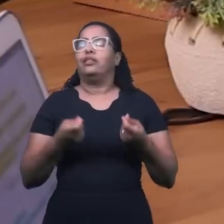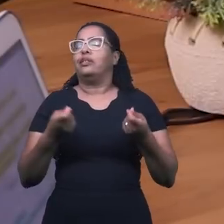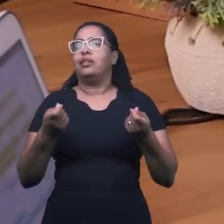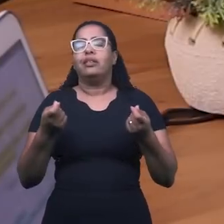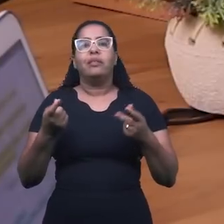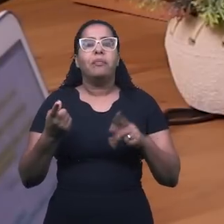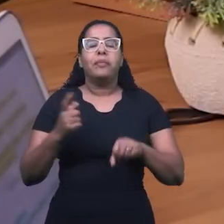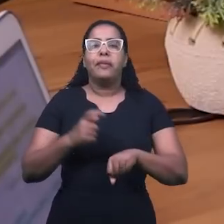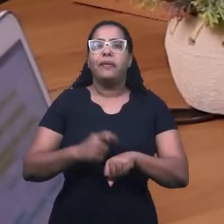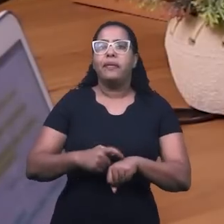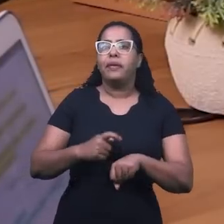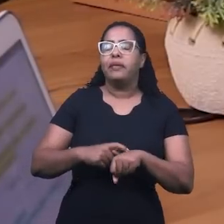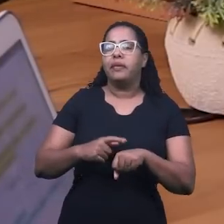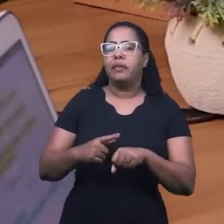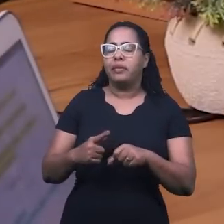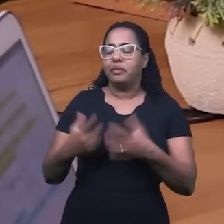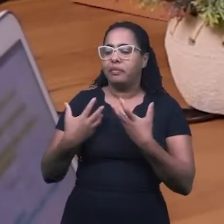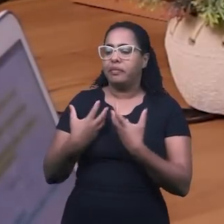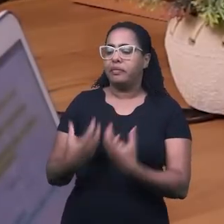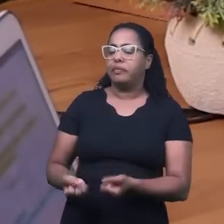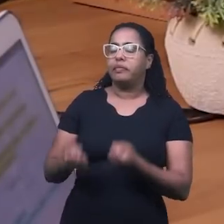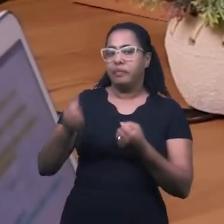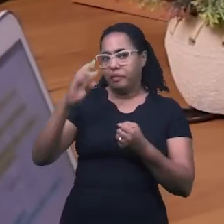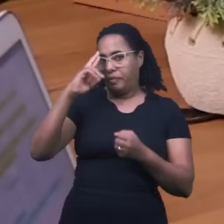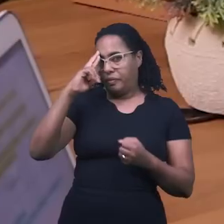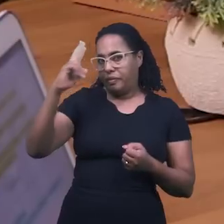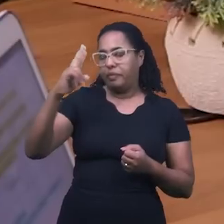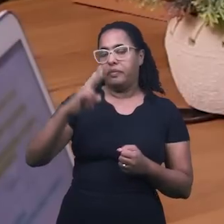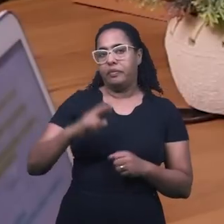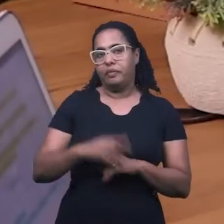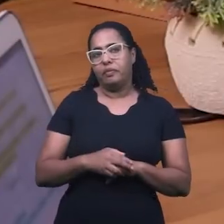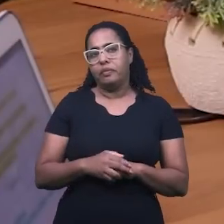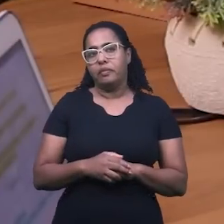muito incrível. Porque quando eu me converti,